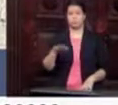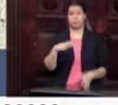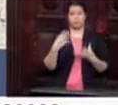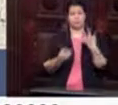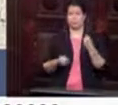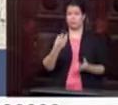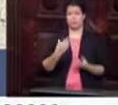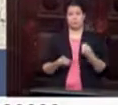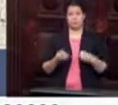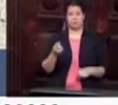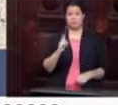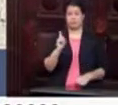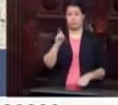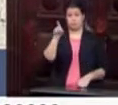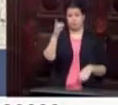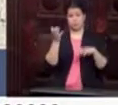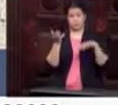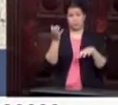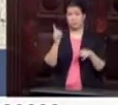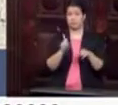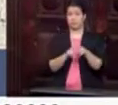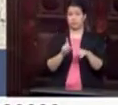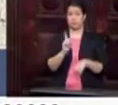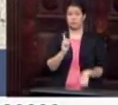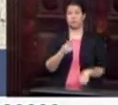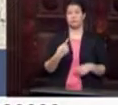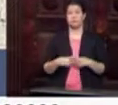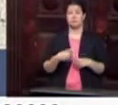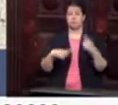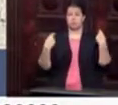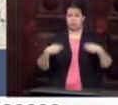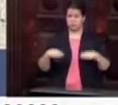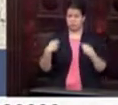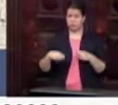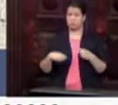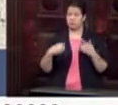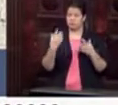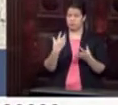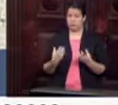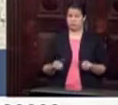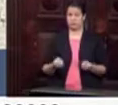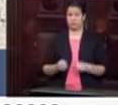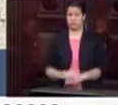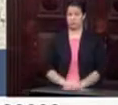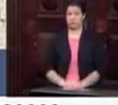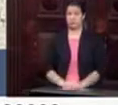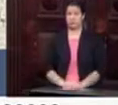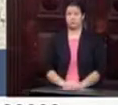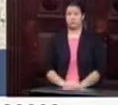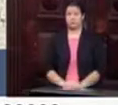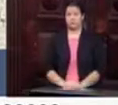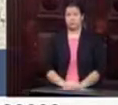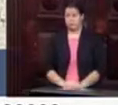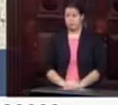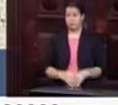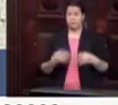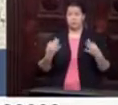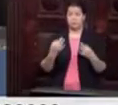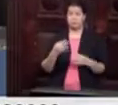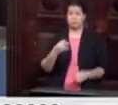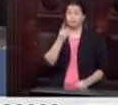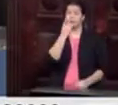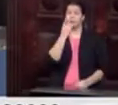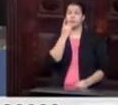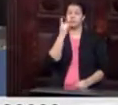pelo Congresso Nacional, porque ainda precisa a aprovação do Senado. Perfeito. Deputado Luiz Paulo,